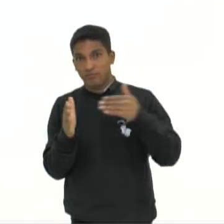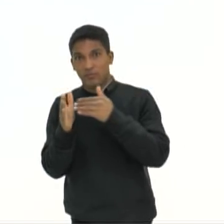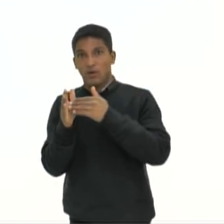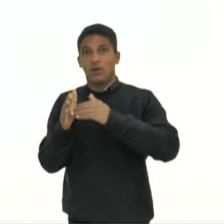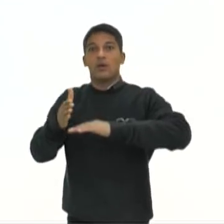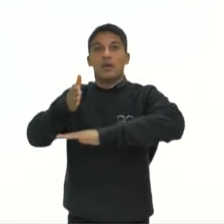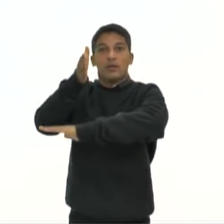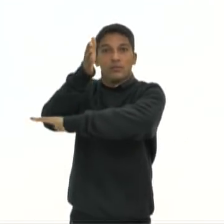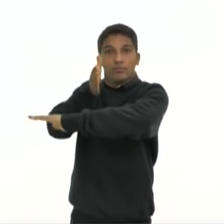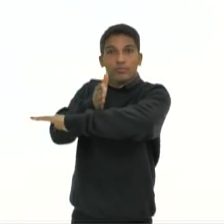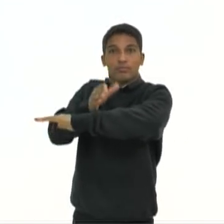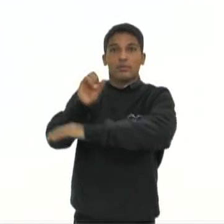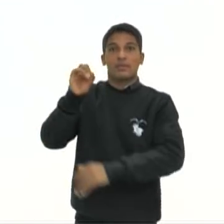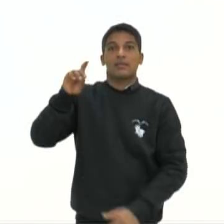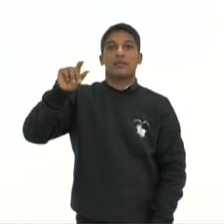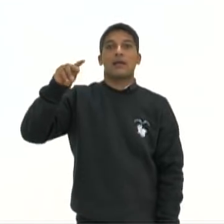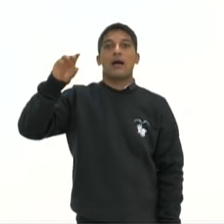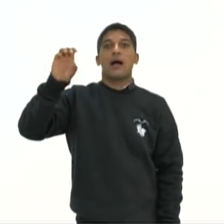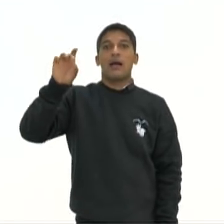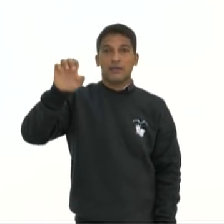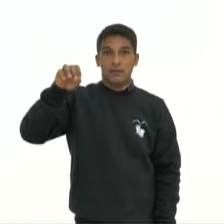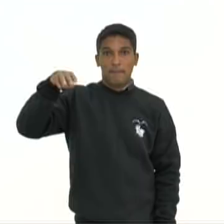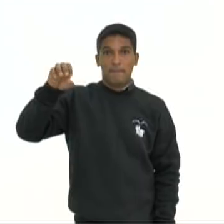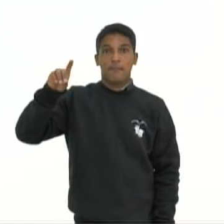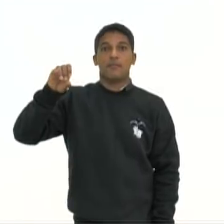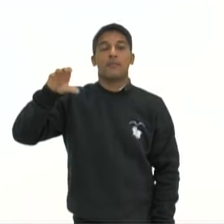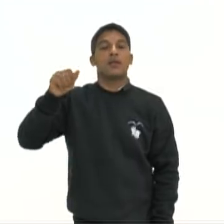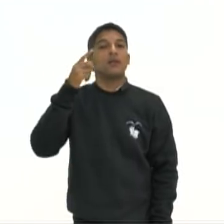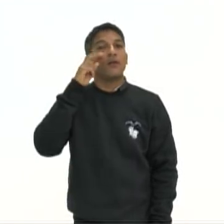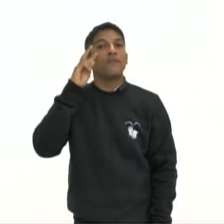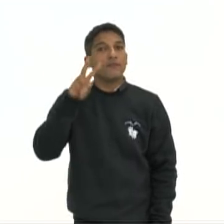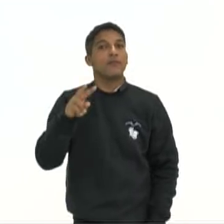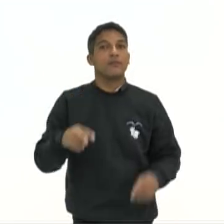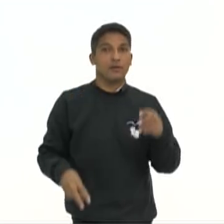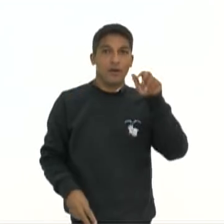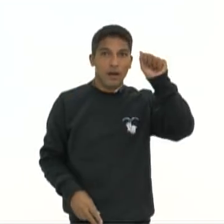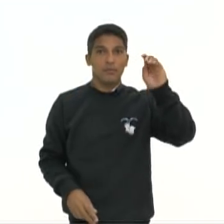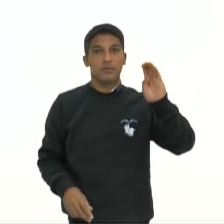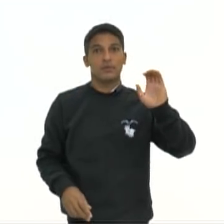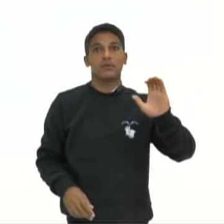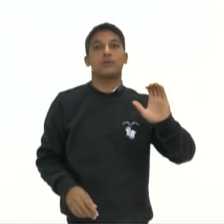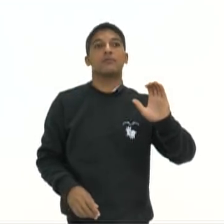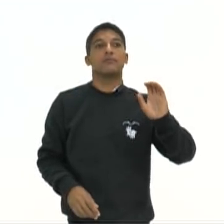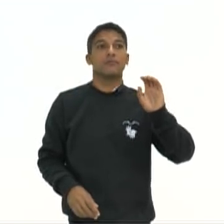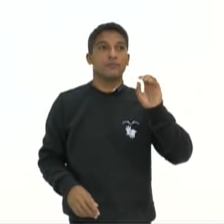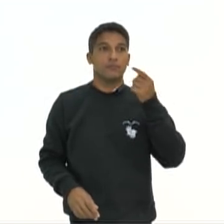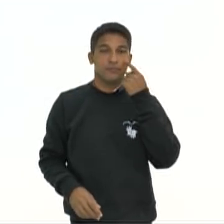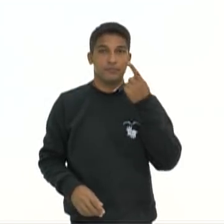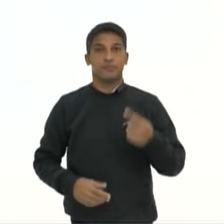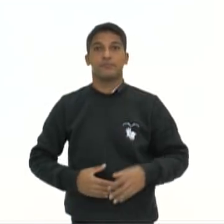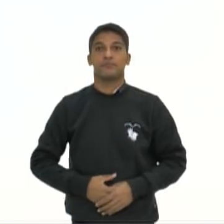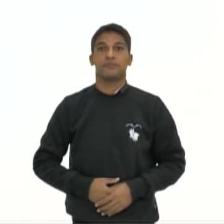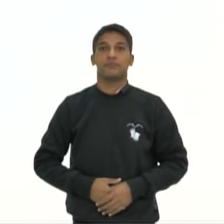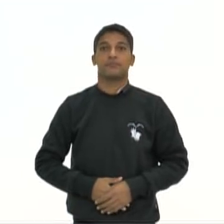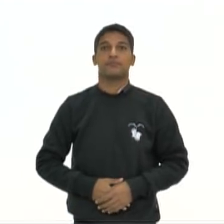Dança Macabra. C. O Inferno de Dante. Já retornamos para ver qual é a resposta correta.